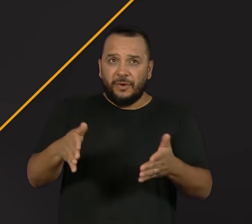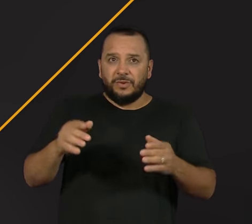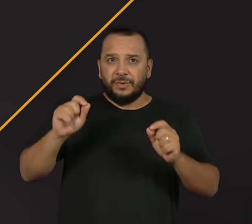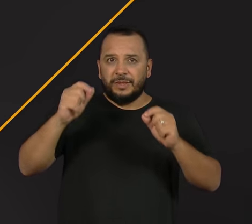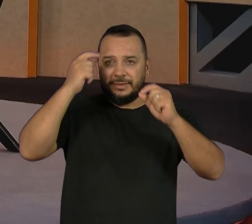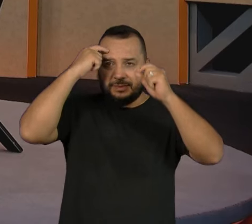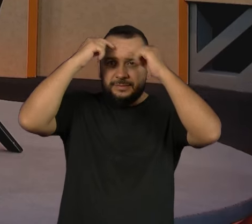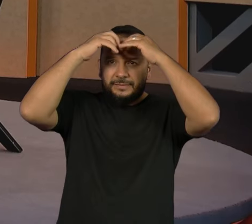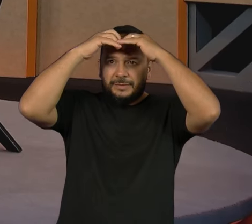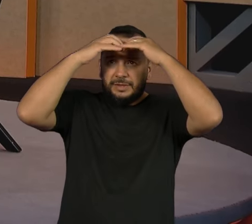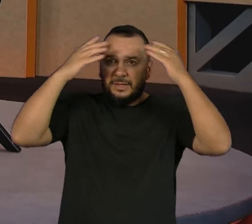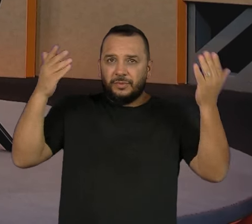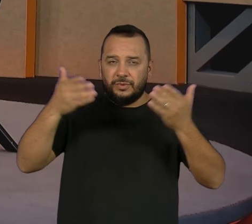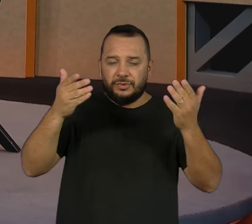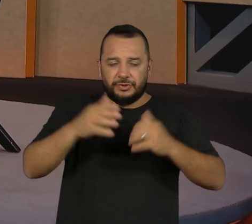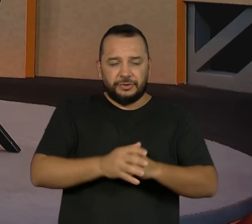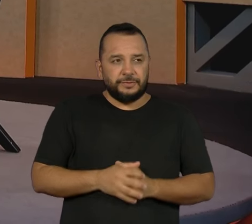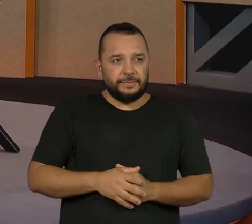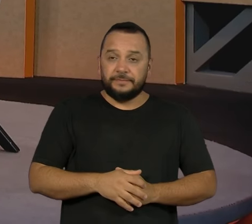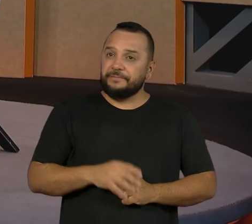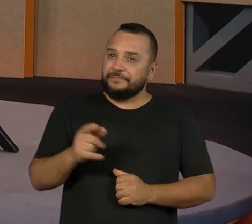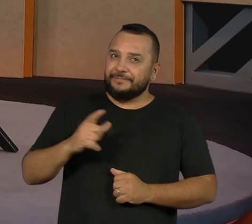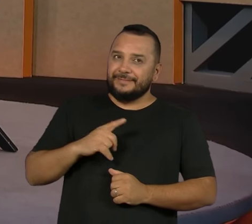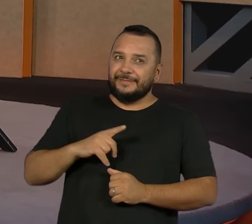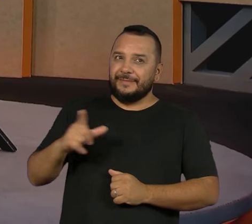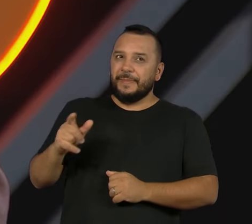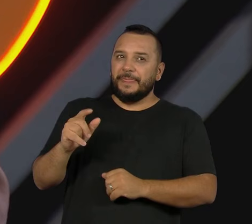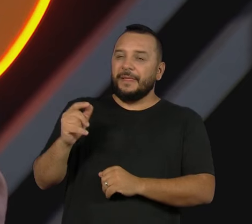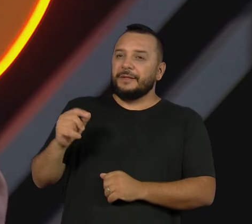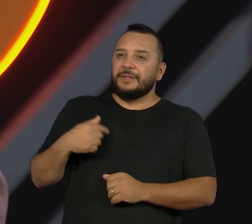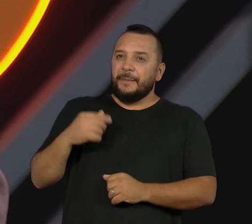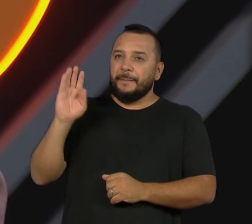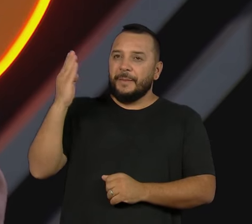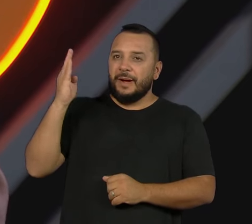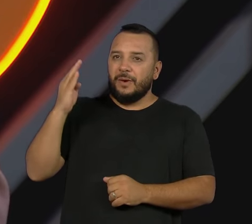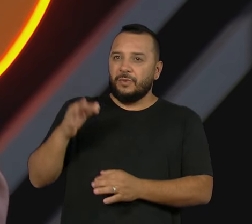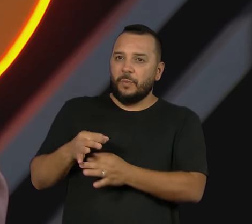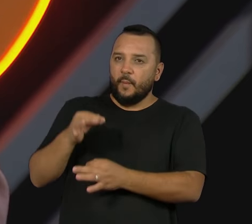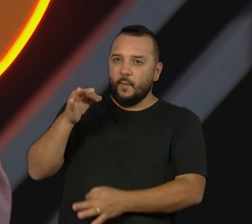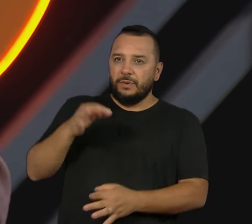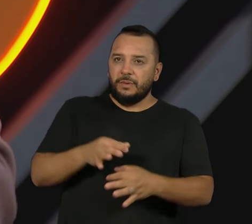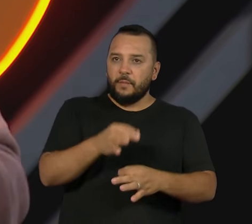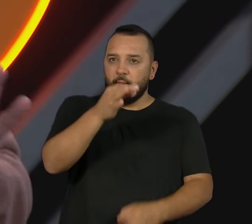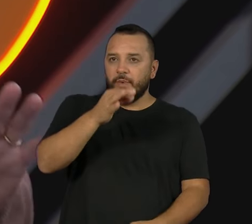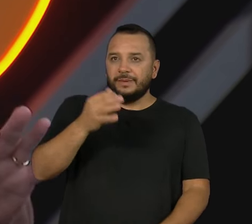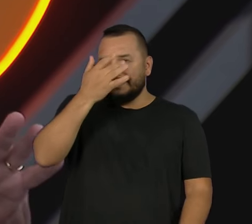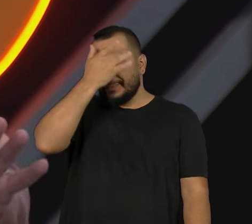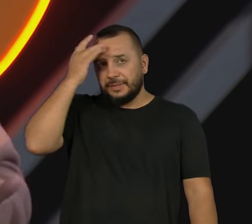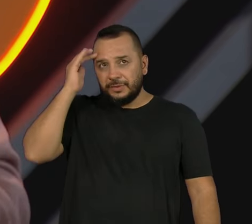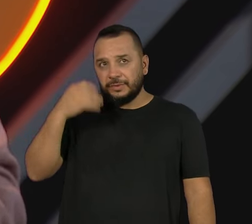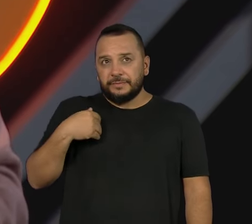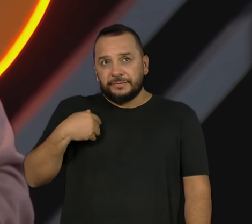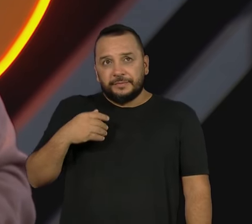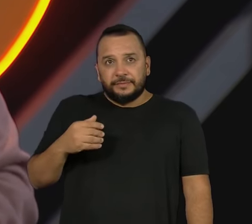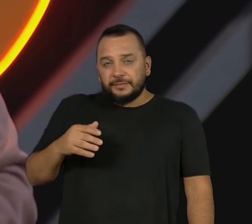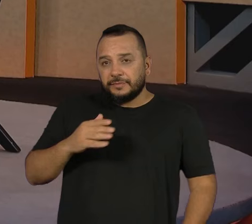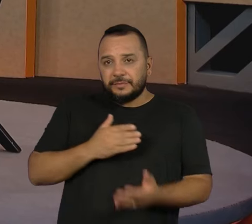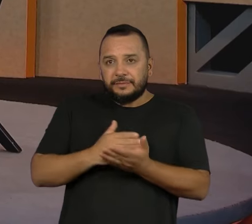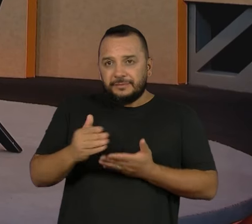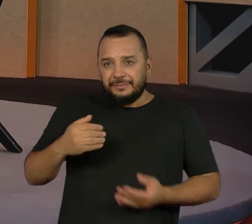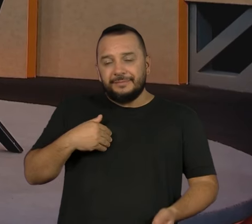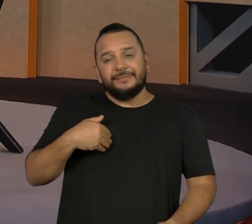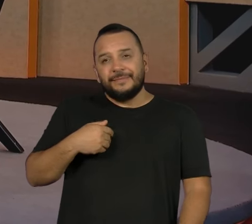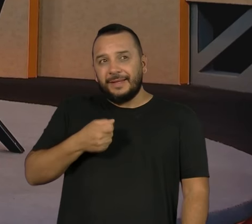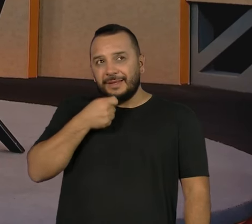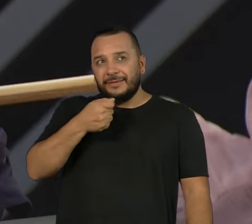cérebro hoje. Você está segurando dois objetos. E os telespectadores, desde o início da entrevista, estão instigados.